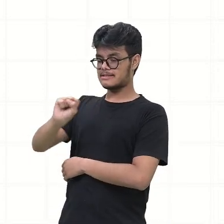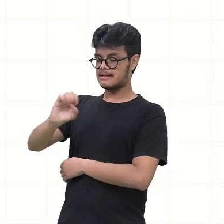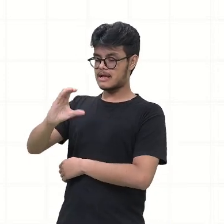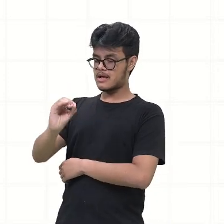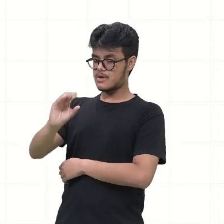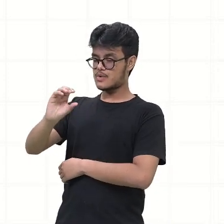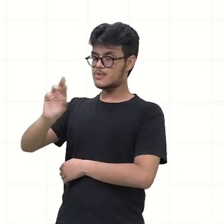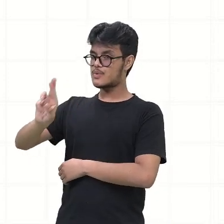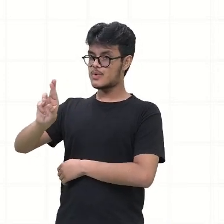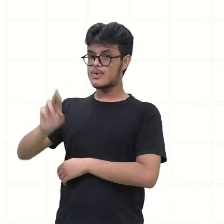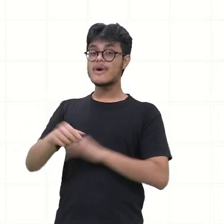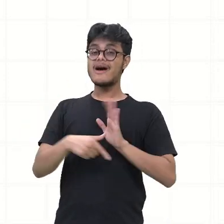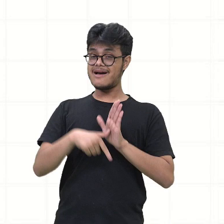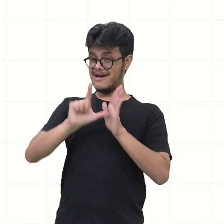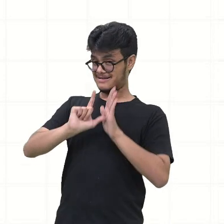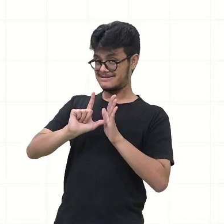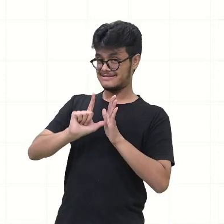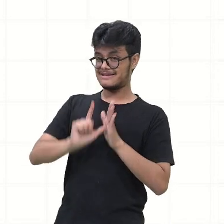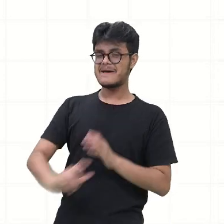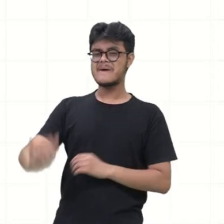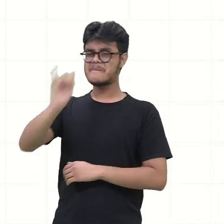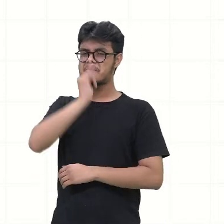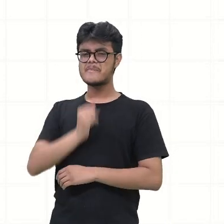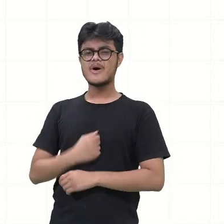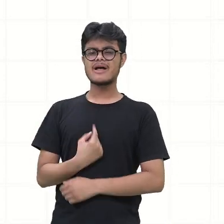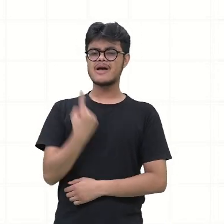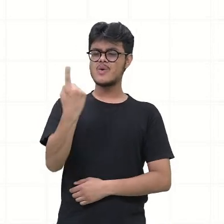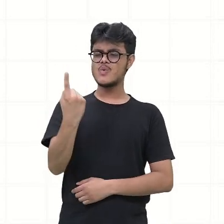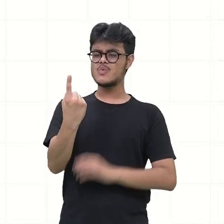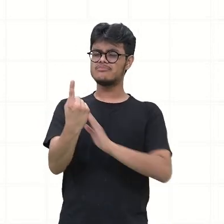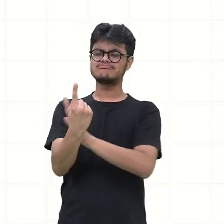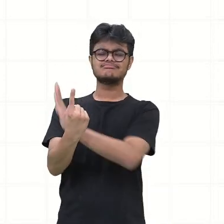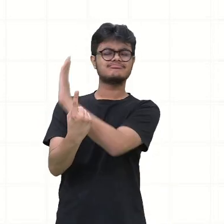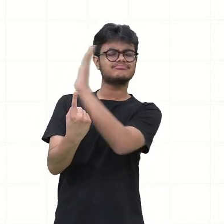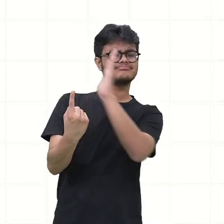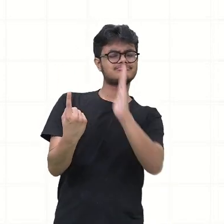que vem antes. Beleza? Antecessor.